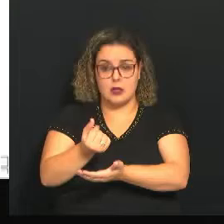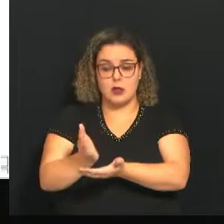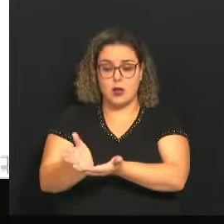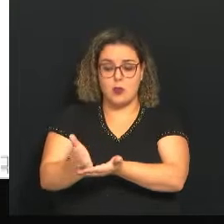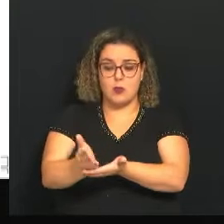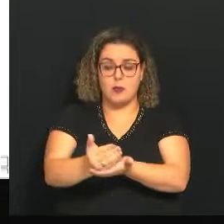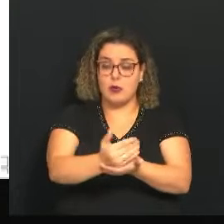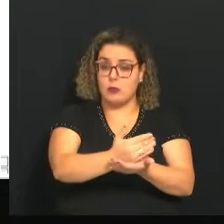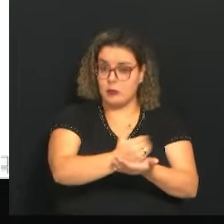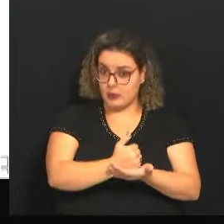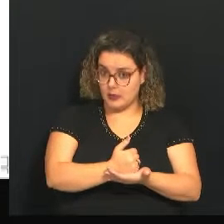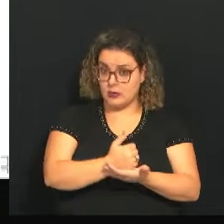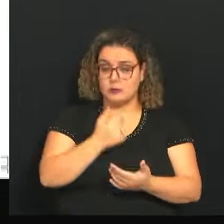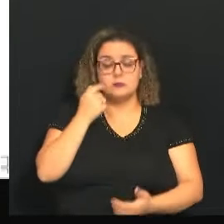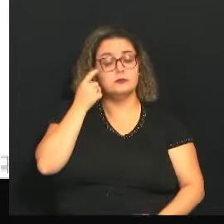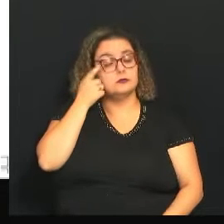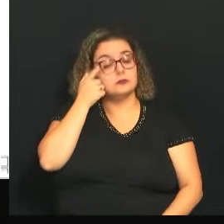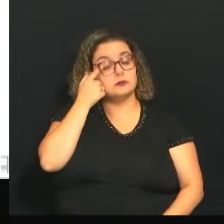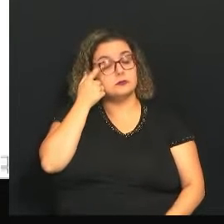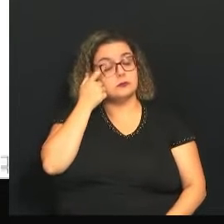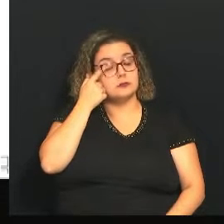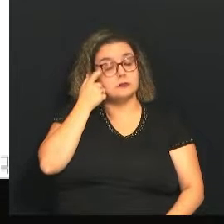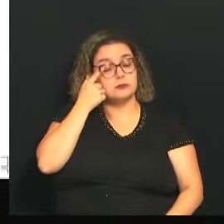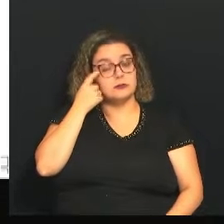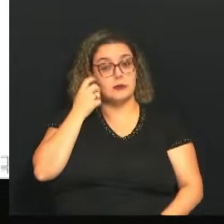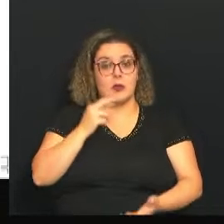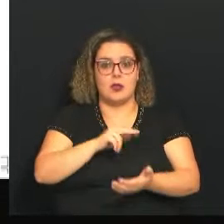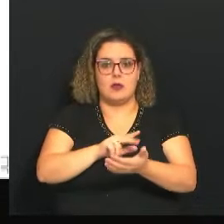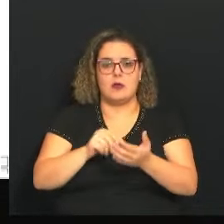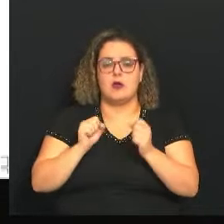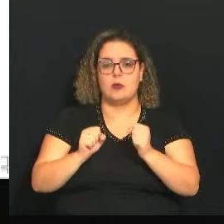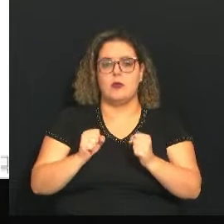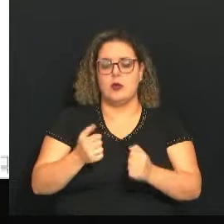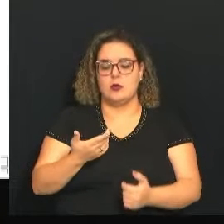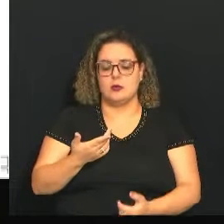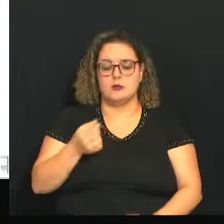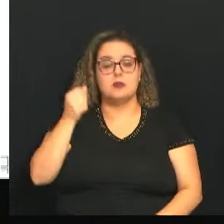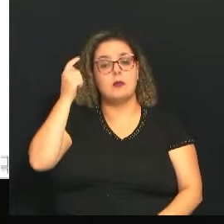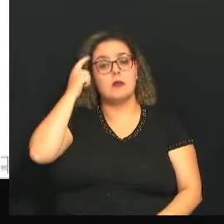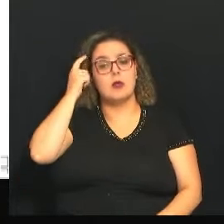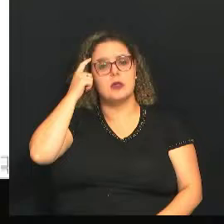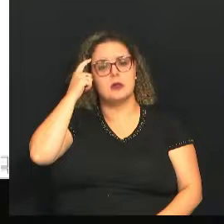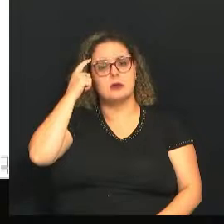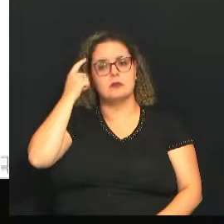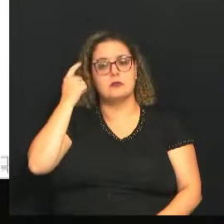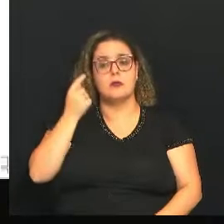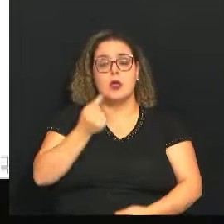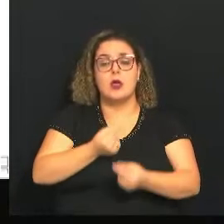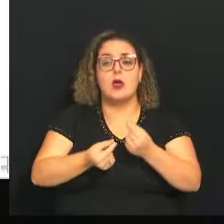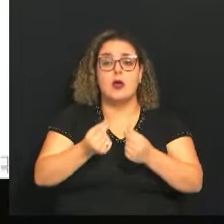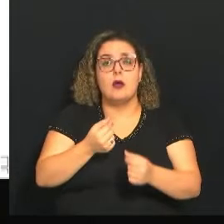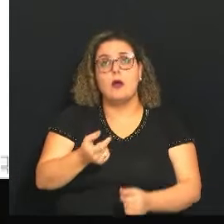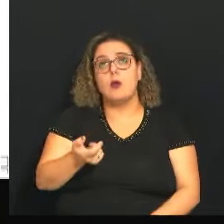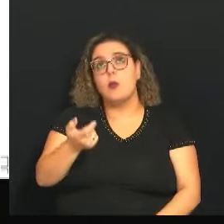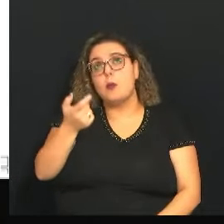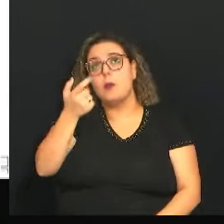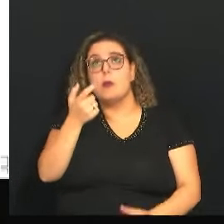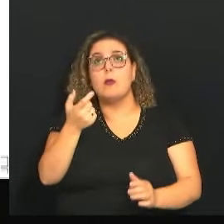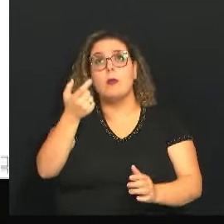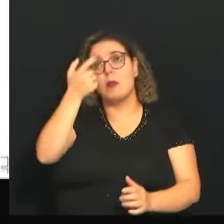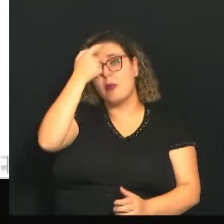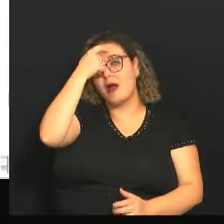receita própria, porque aí muitos podem pensar assim, mas a receita corrente líquida é um conceito isso, e ali tem